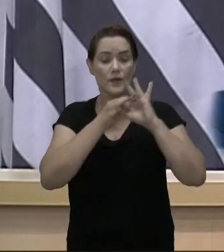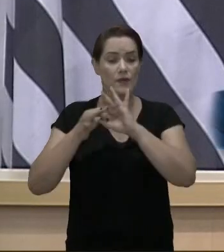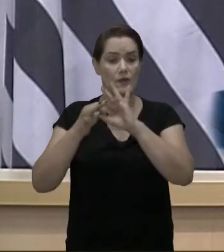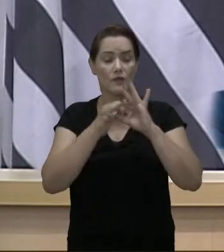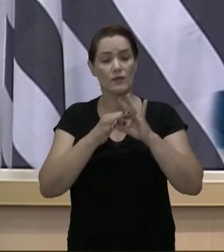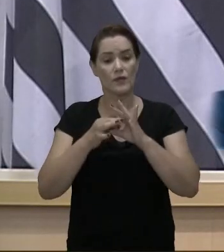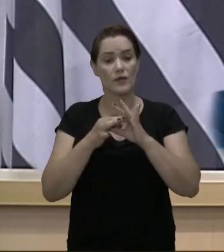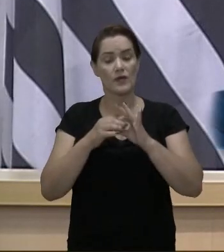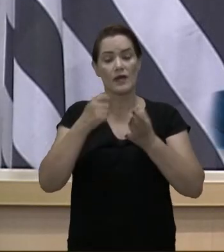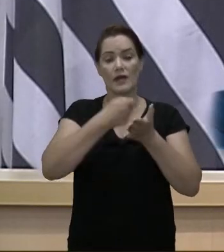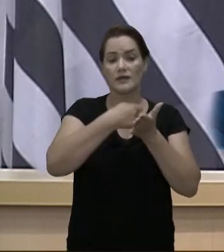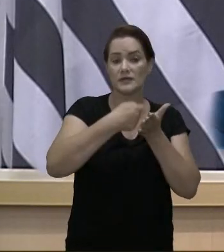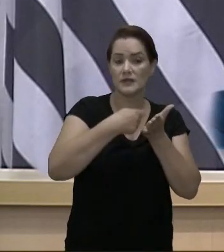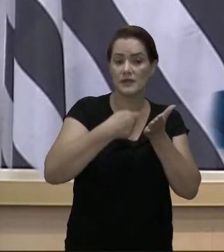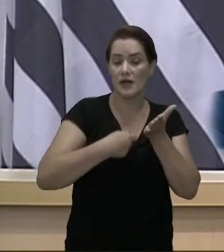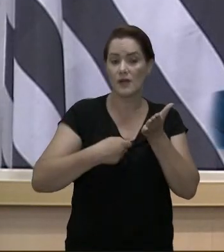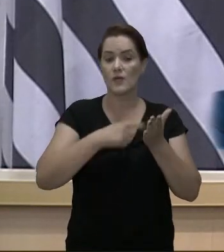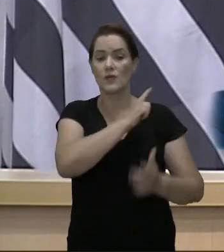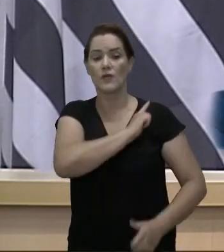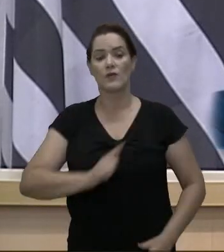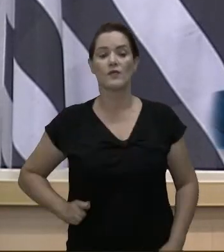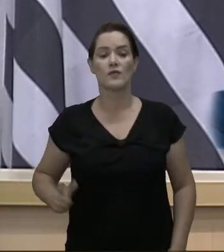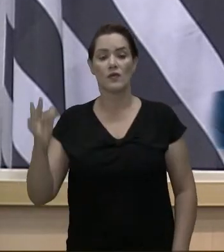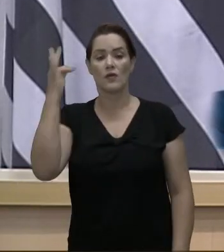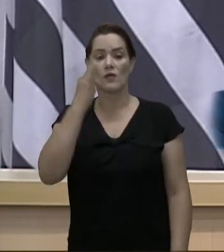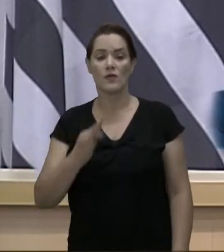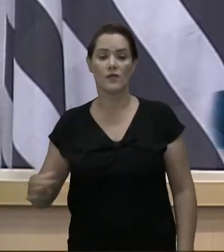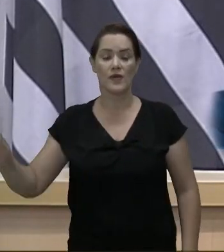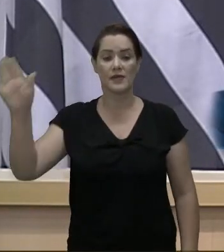fazer aquela passagem.